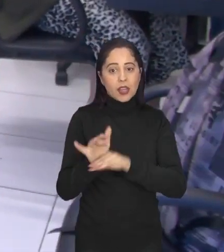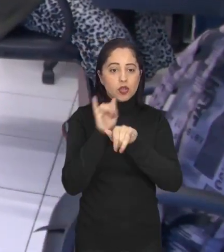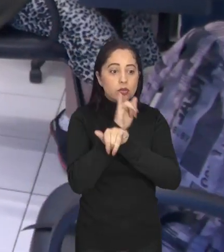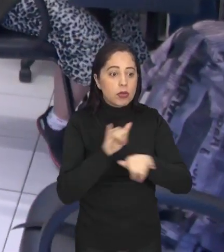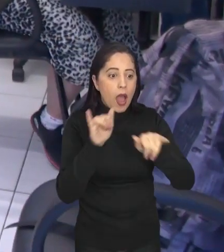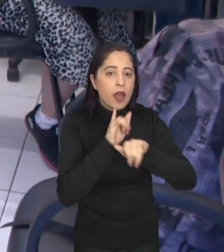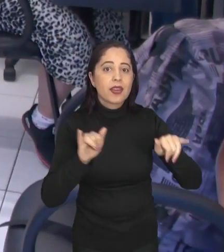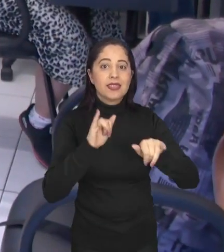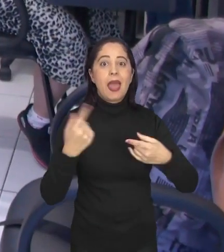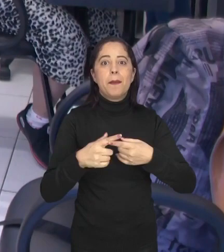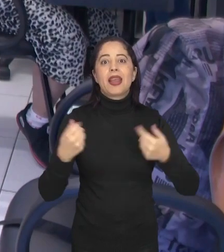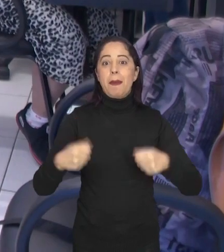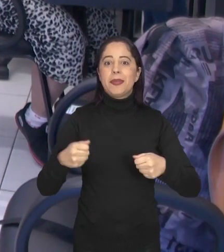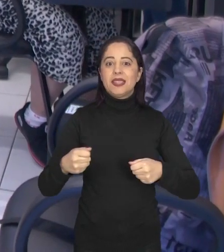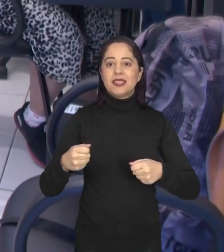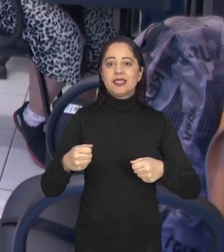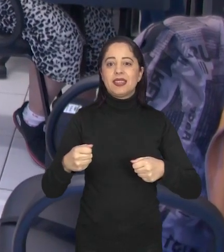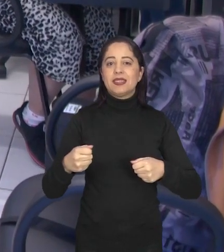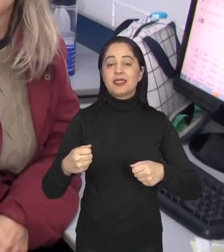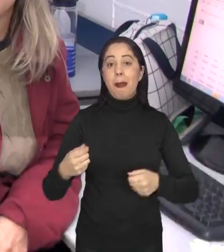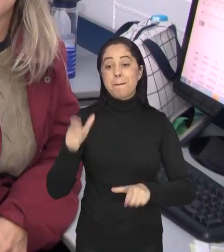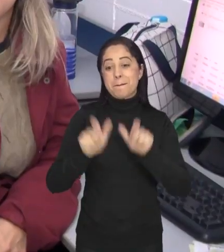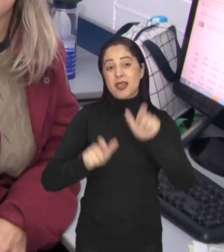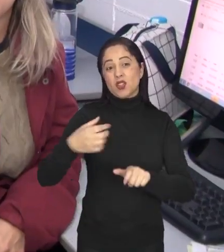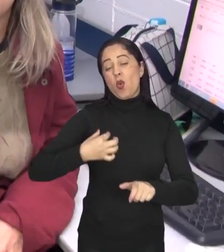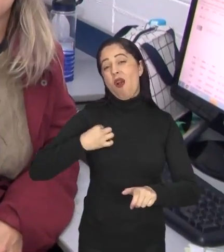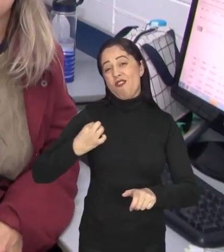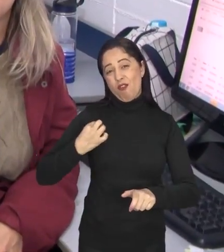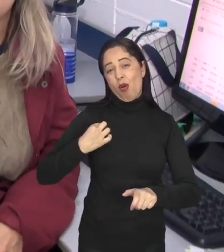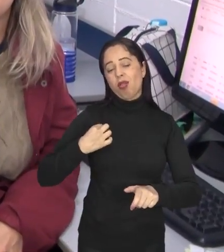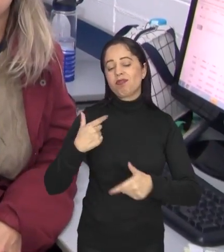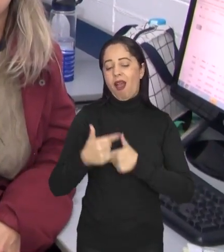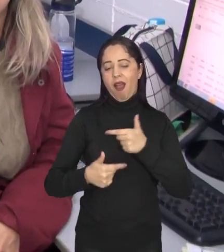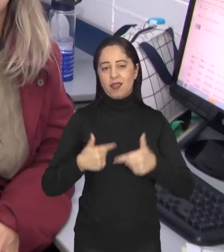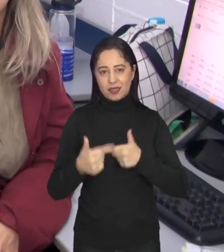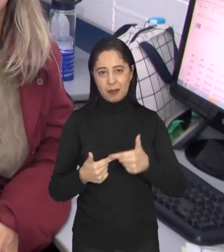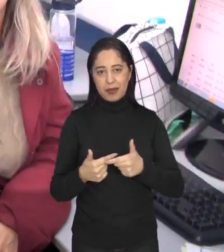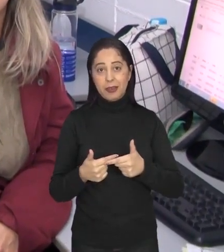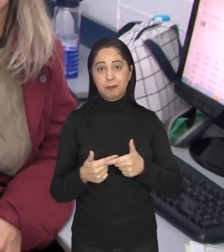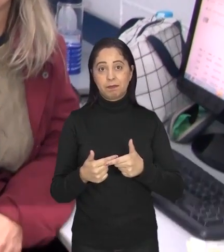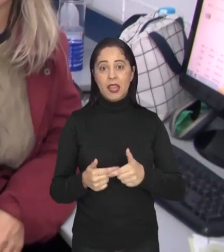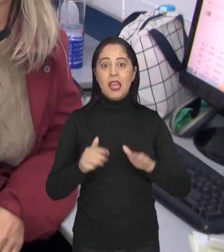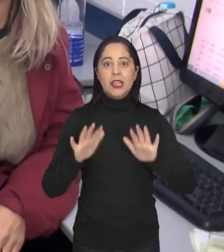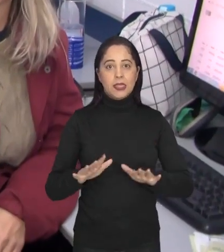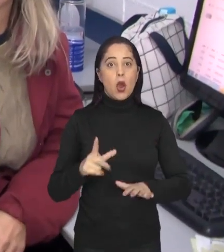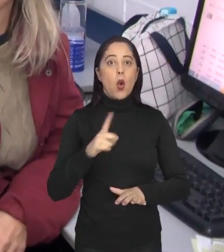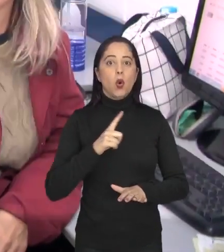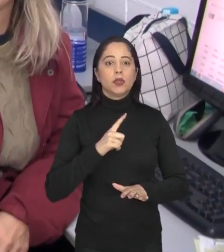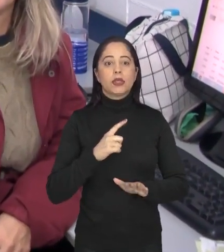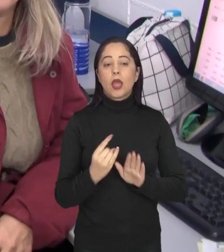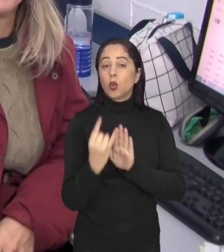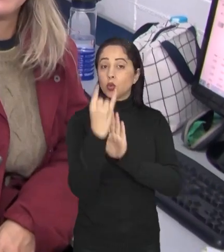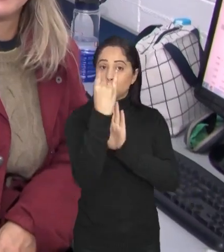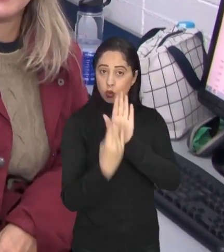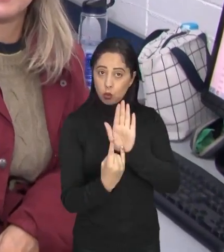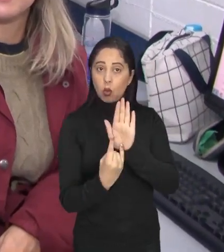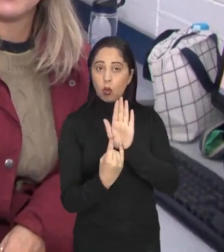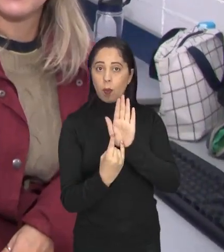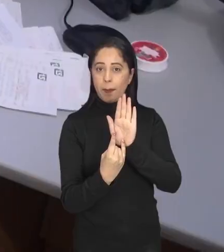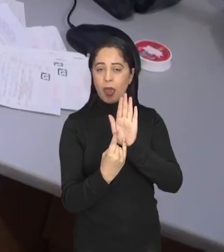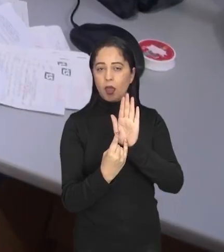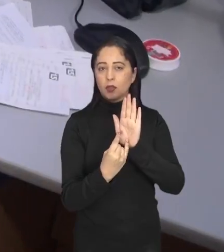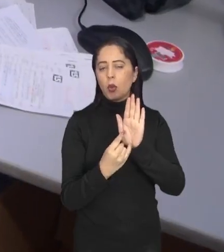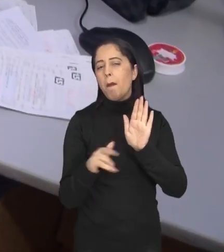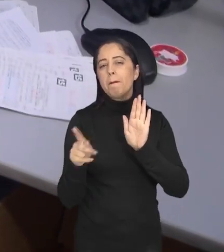da entidade que precisa de voluntários. Para ajudar no orçamento, a Azim conta com doações feitas pela Nota Fiscal